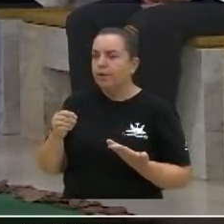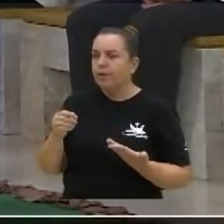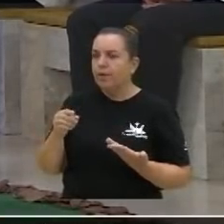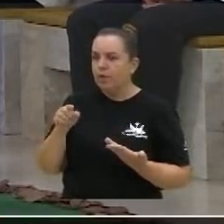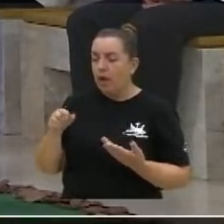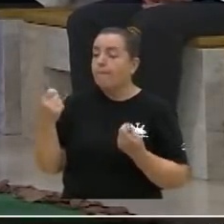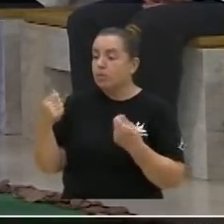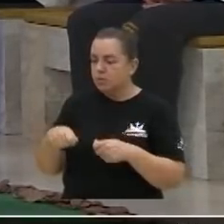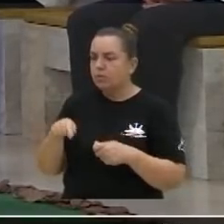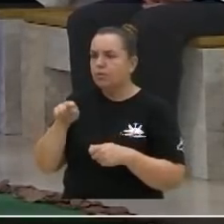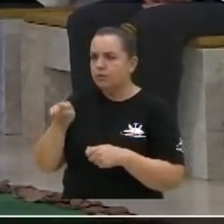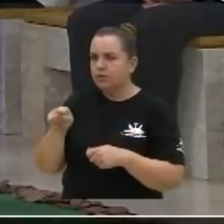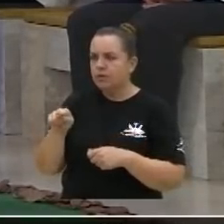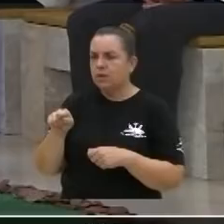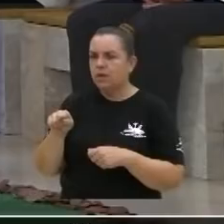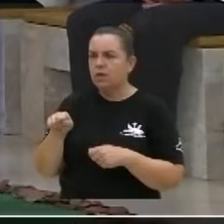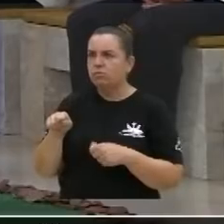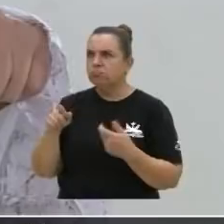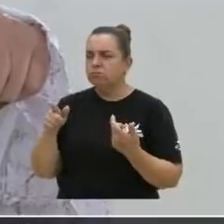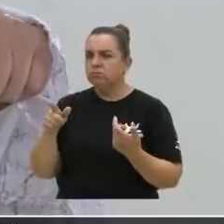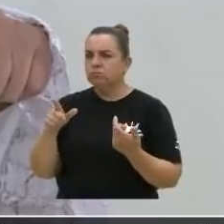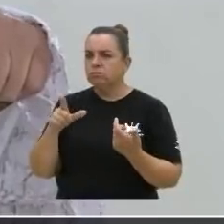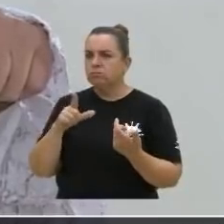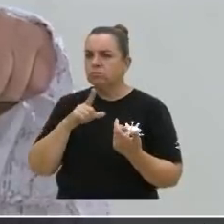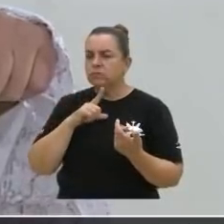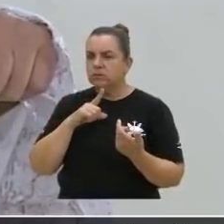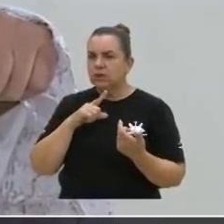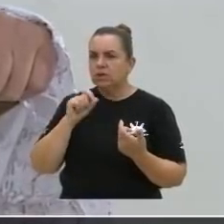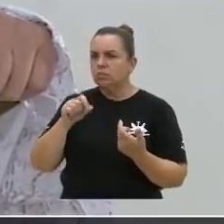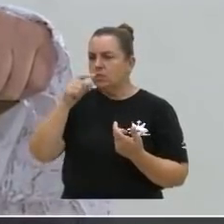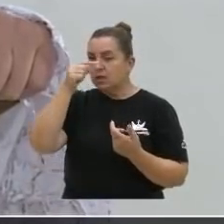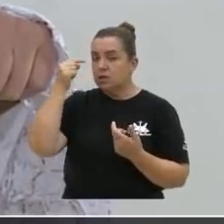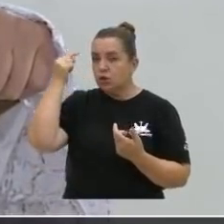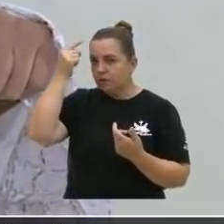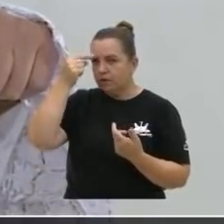é possível um processo de santificação.